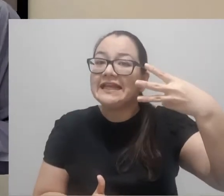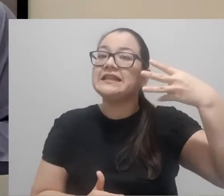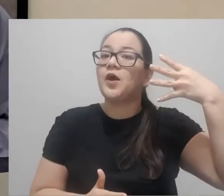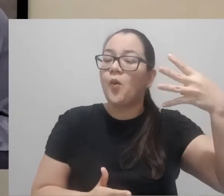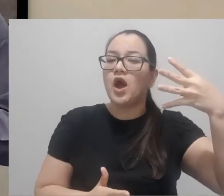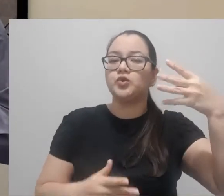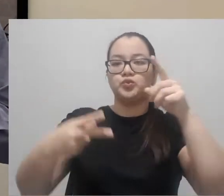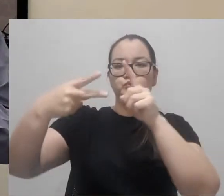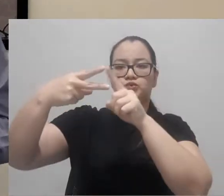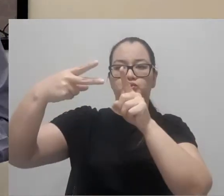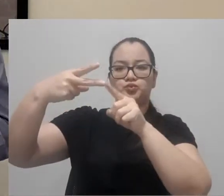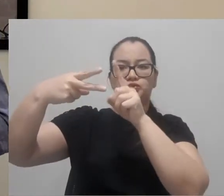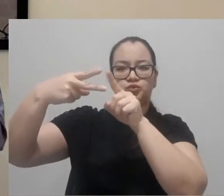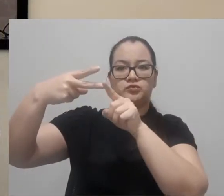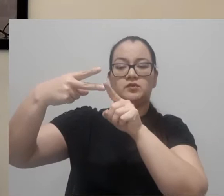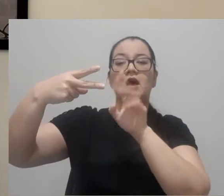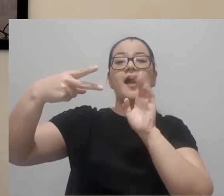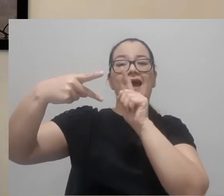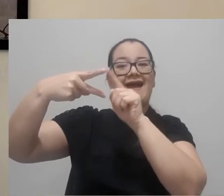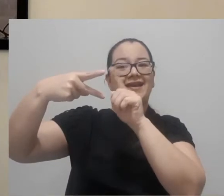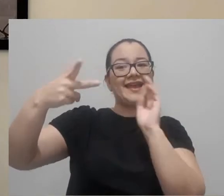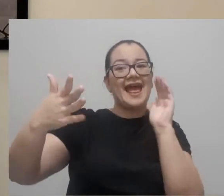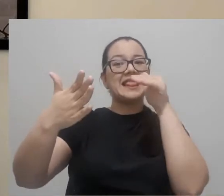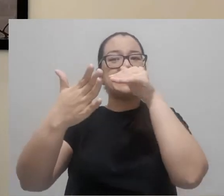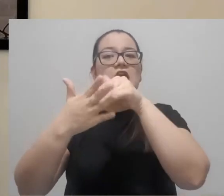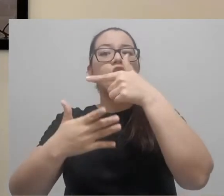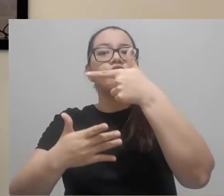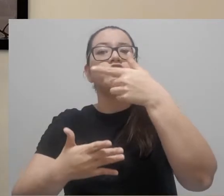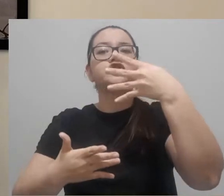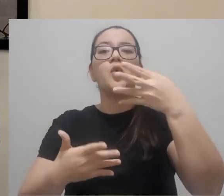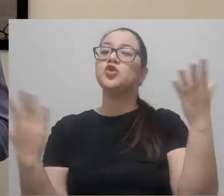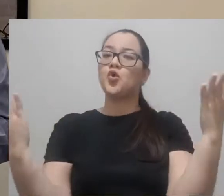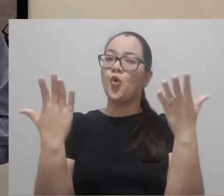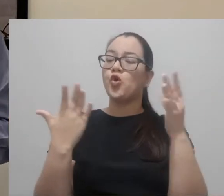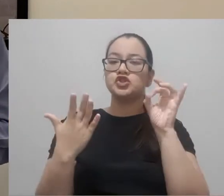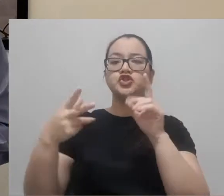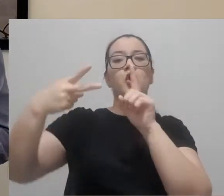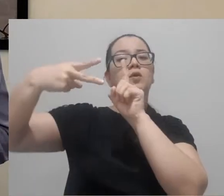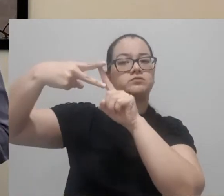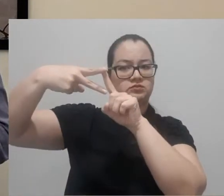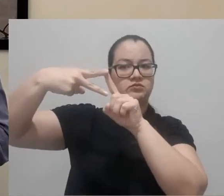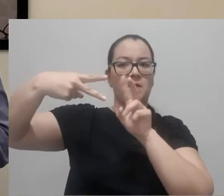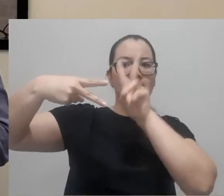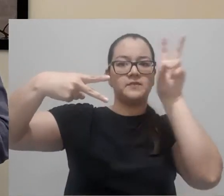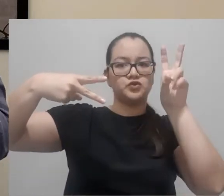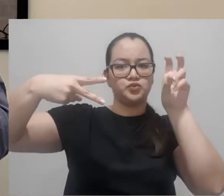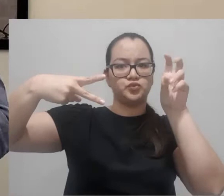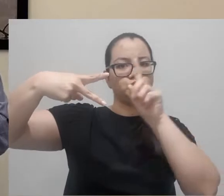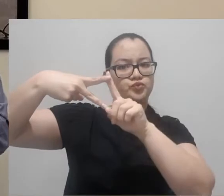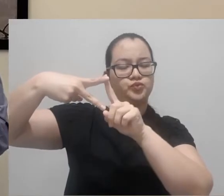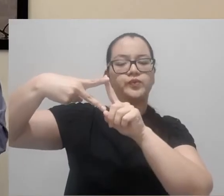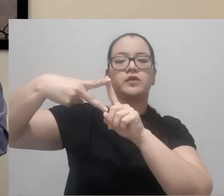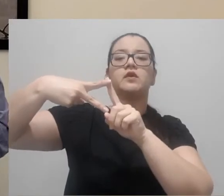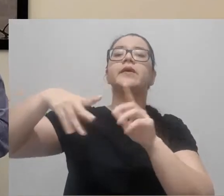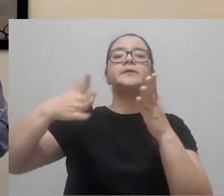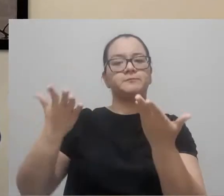assuntos. Mas até o 24 ele vai tratar de um assunto e nós vamos ficar com esse primeiro assunto que o capítulo 6 vai